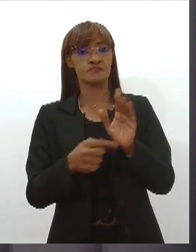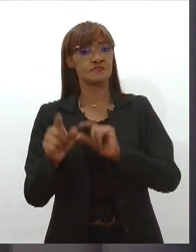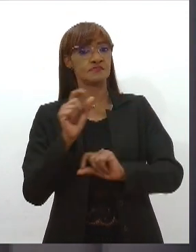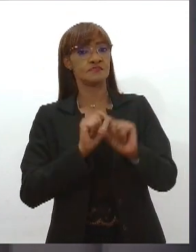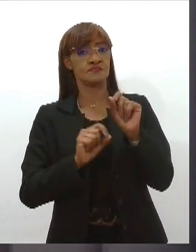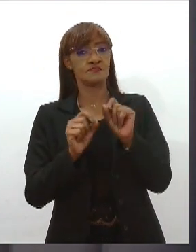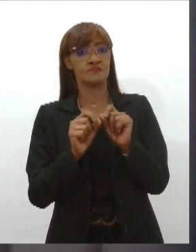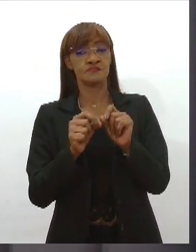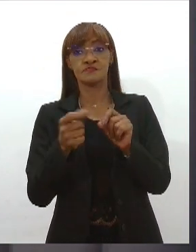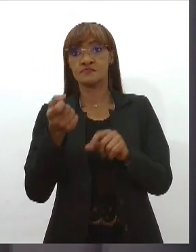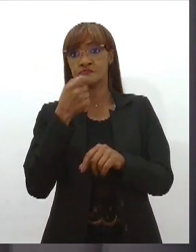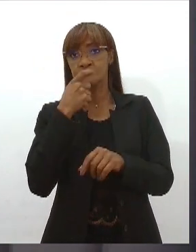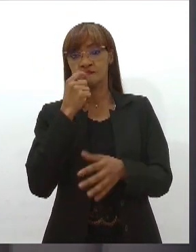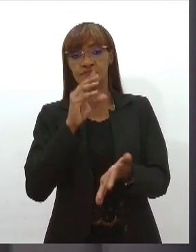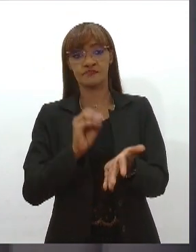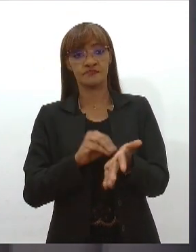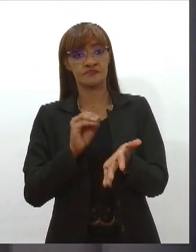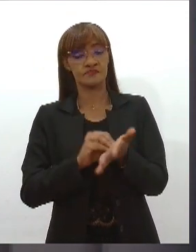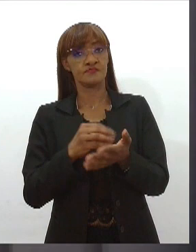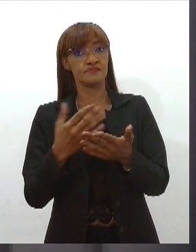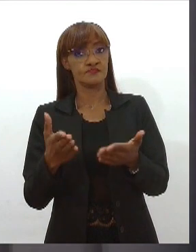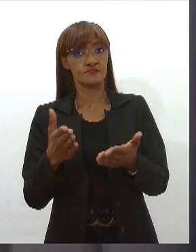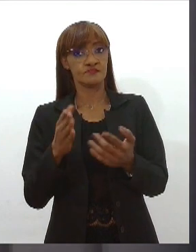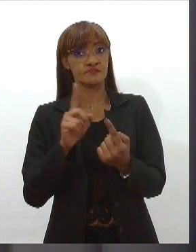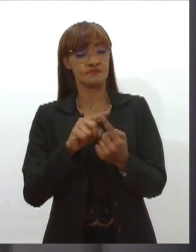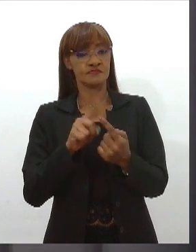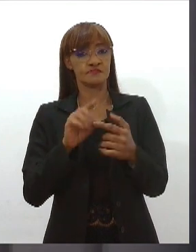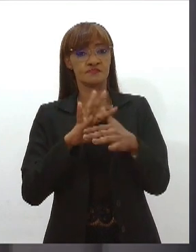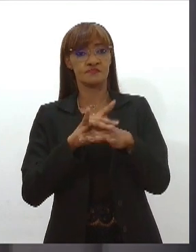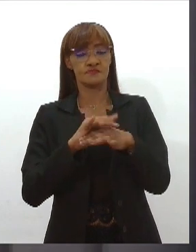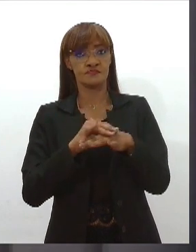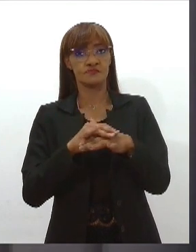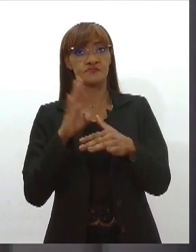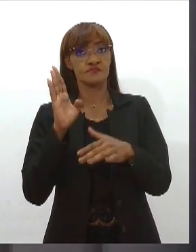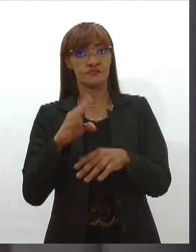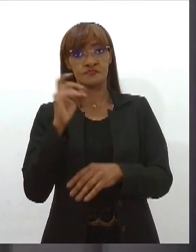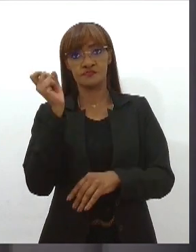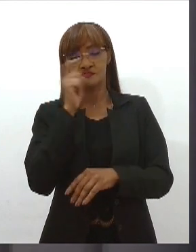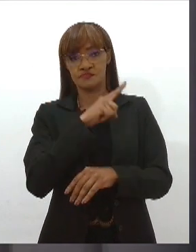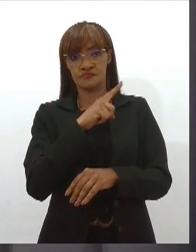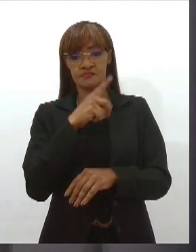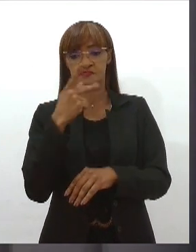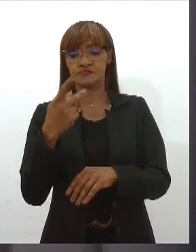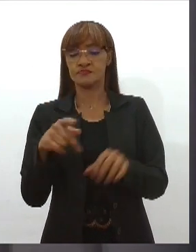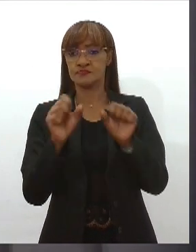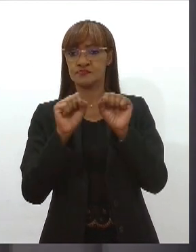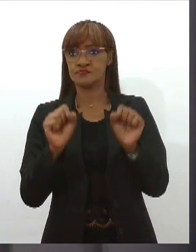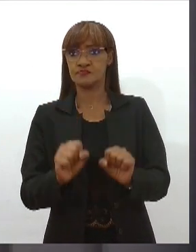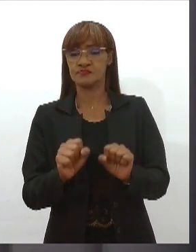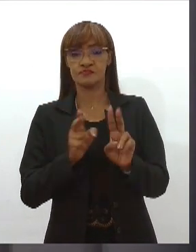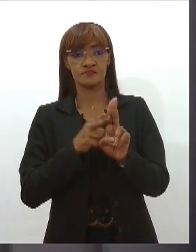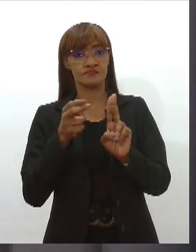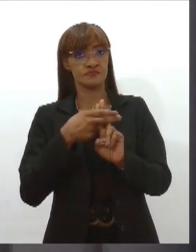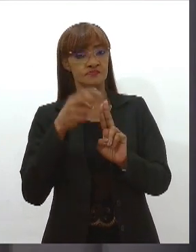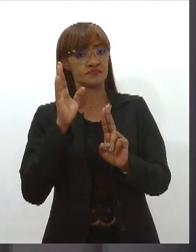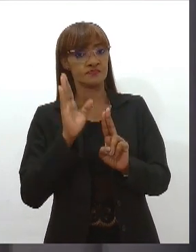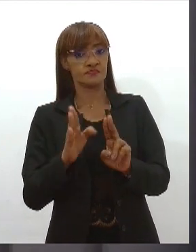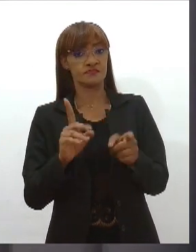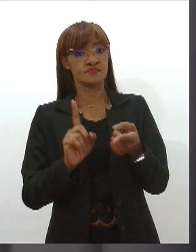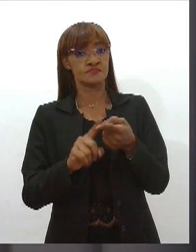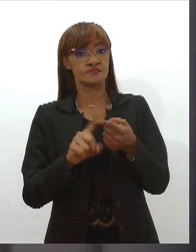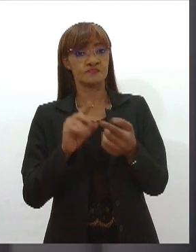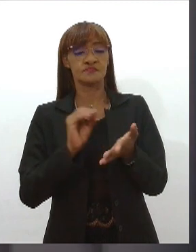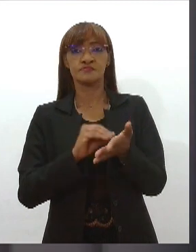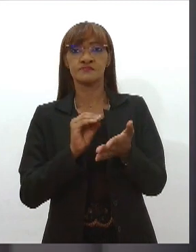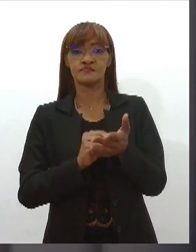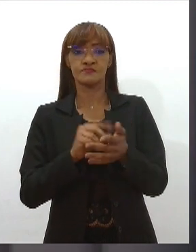para doença rara fornecido pela Secretaria de Saúde do Estado. Também falou sobre a falta de insumos básicos, como